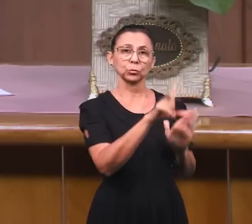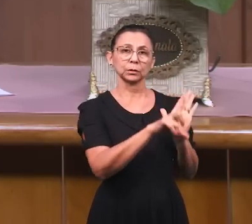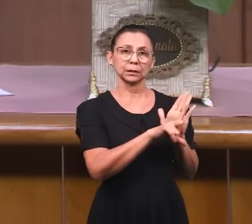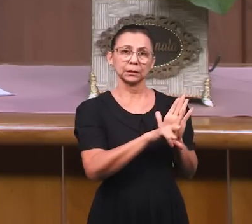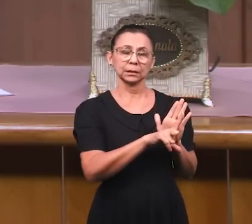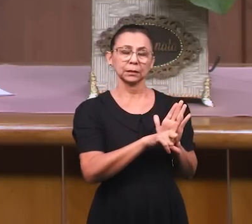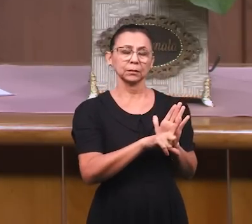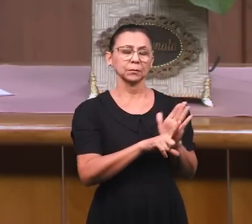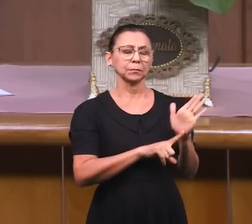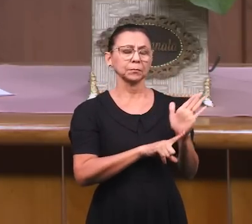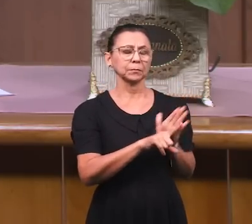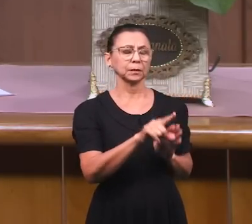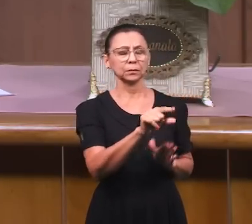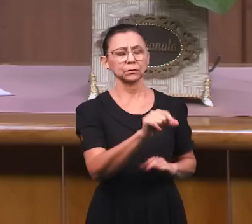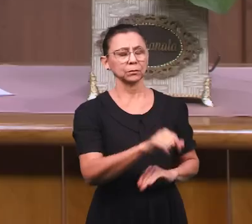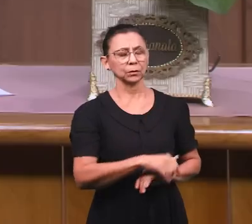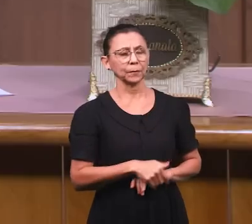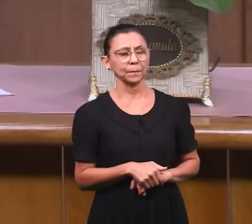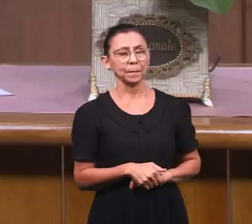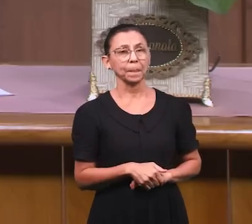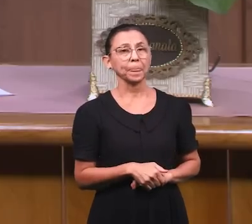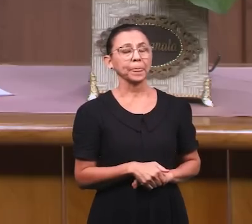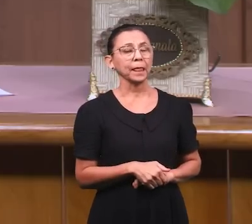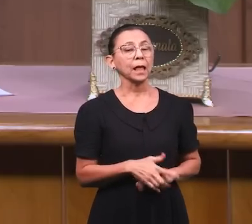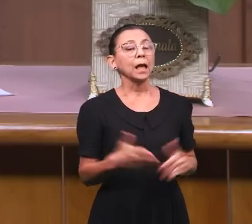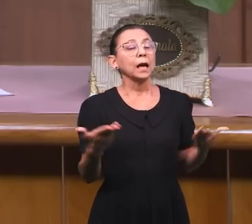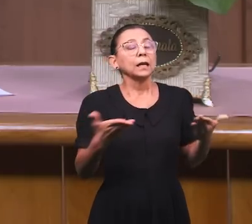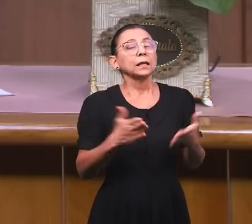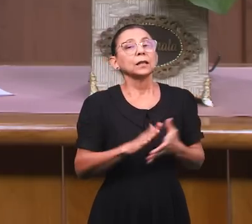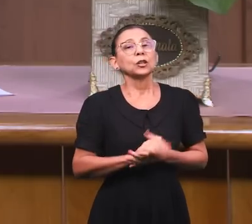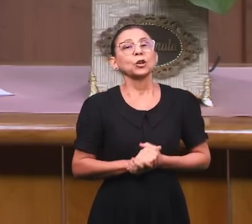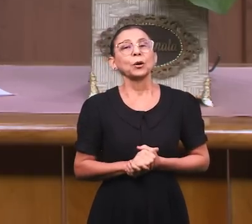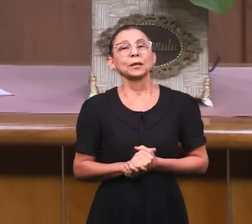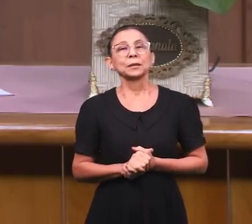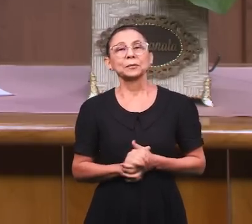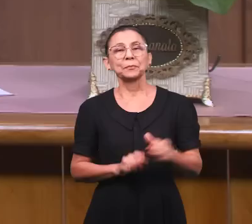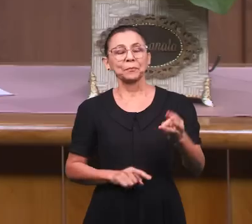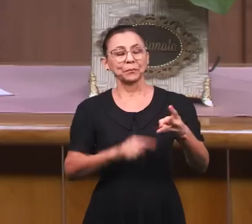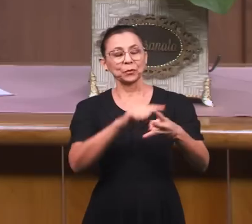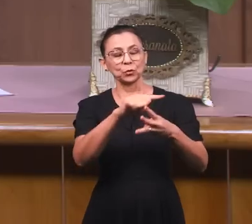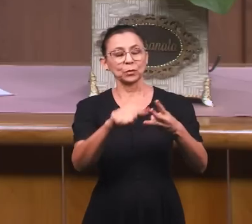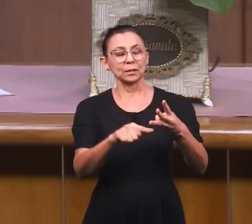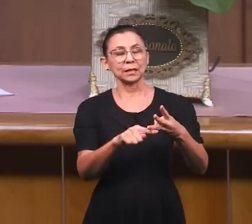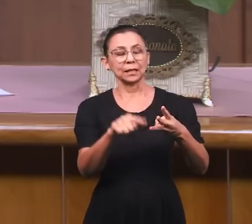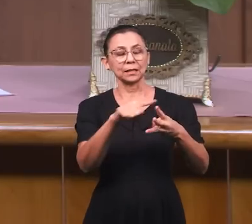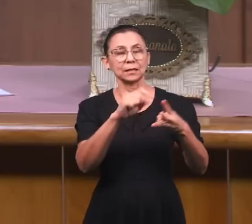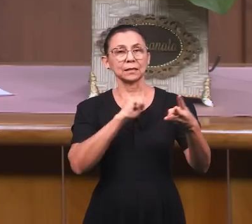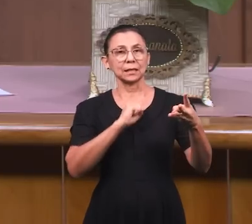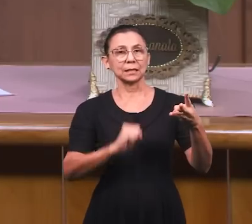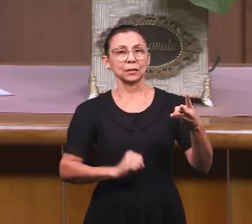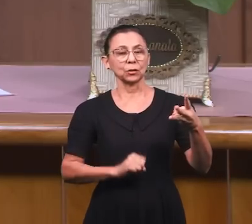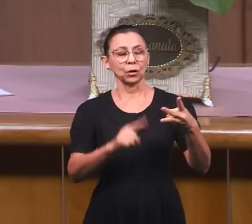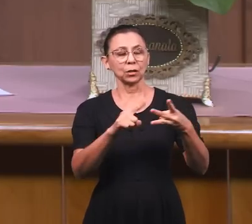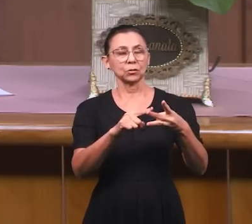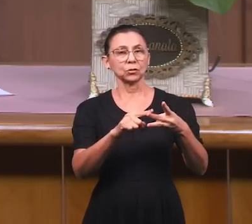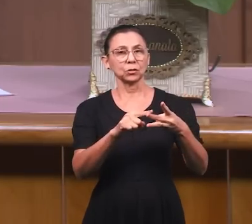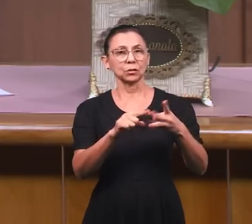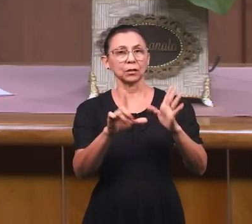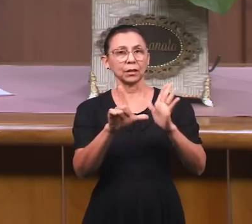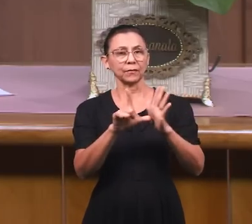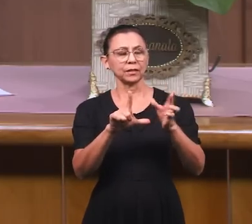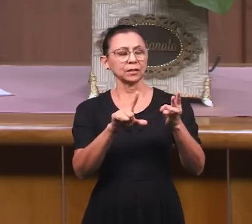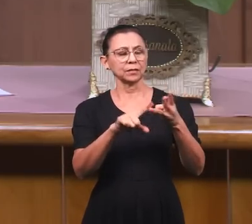ele encerrou ali a parábola, ele disse assim, agora me diz, qual dos três, o sacerdote, o levita,